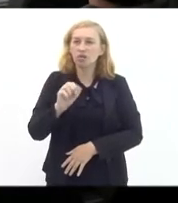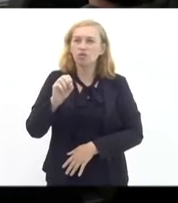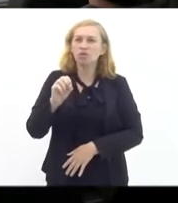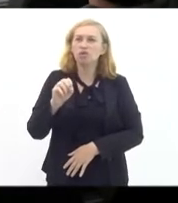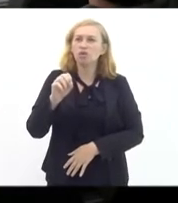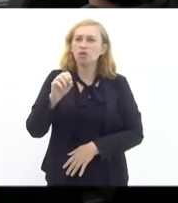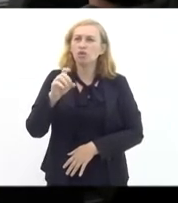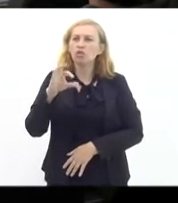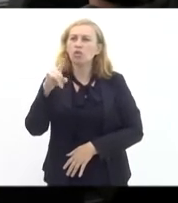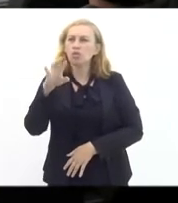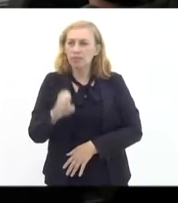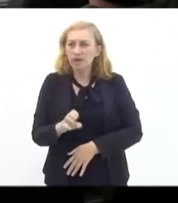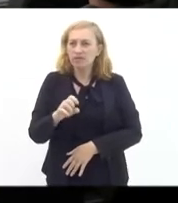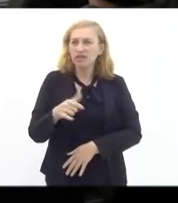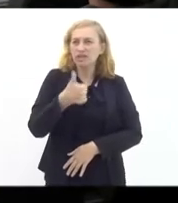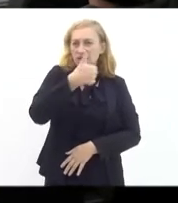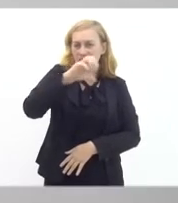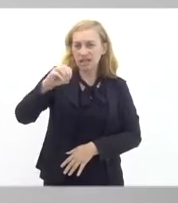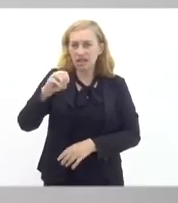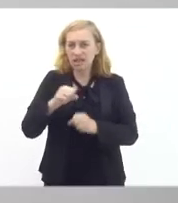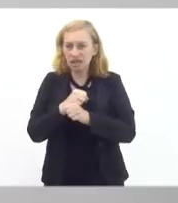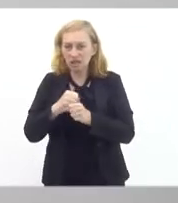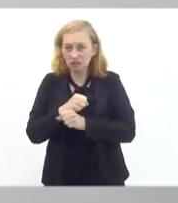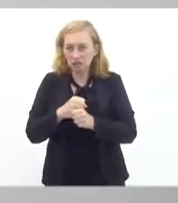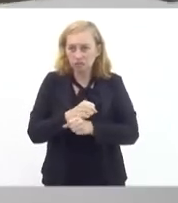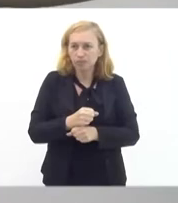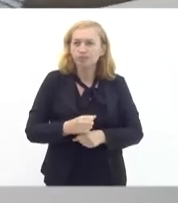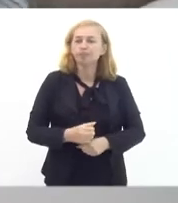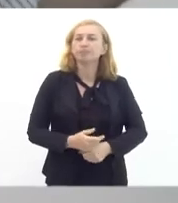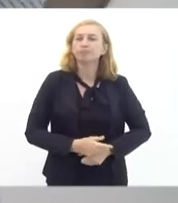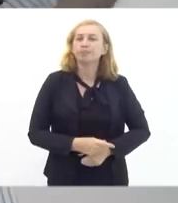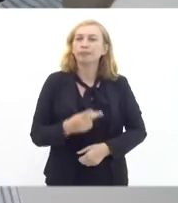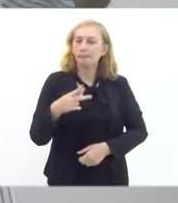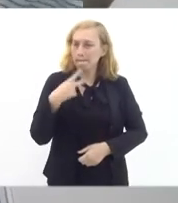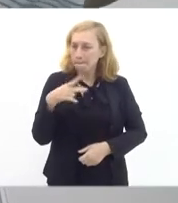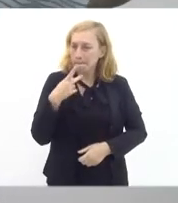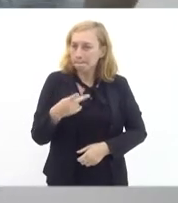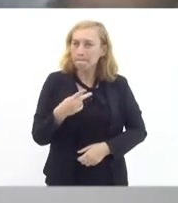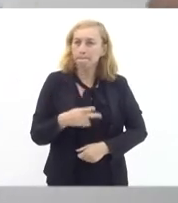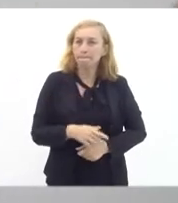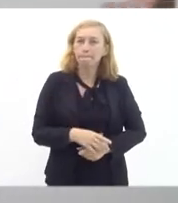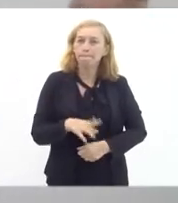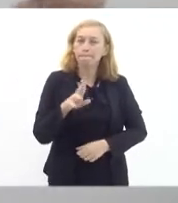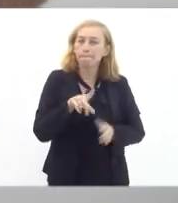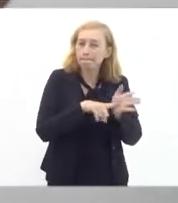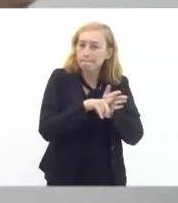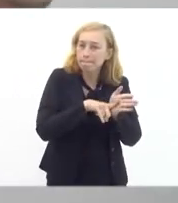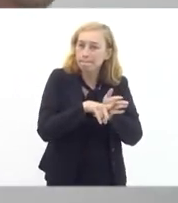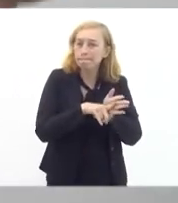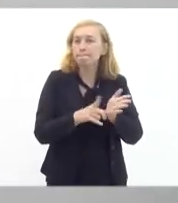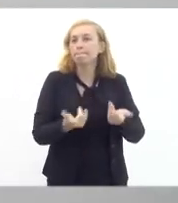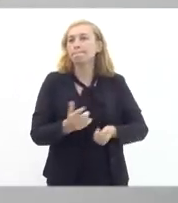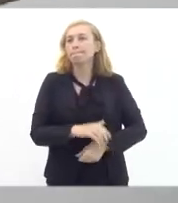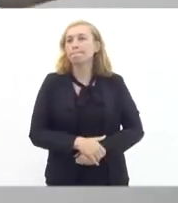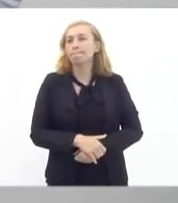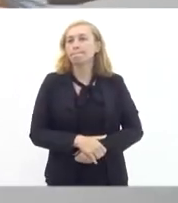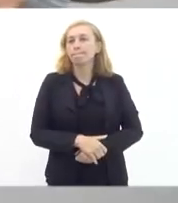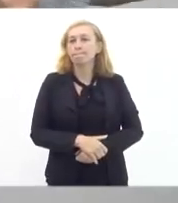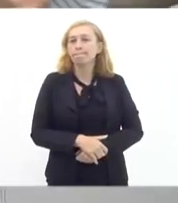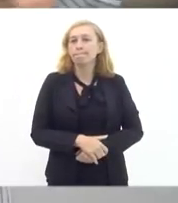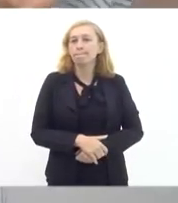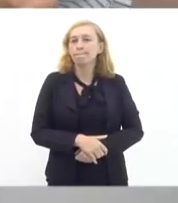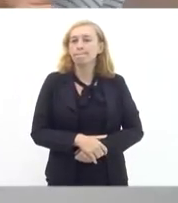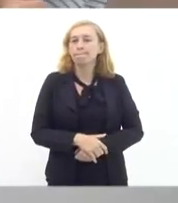100 anos esse ano. Nós ficamos batendo para fazer os exames que são